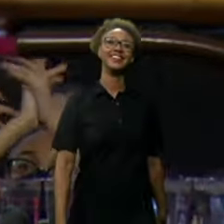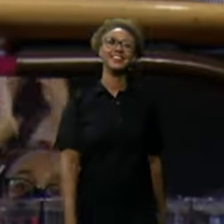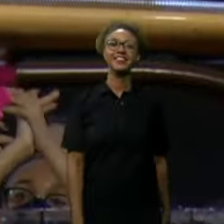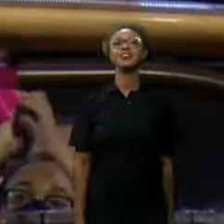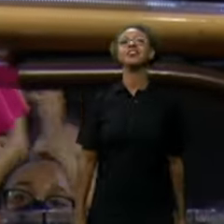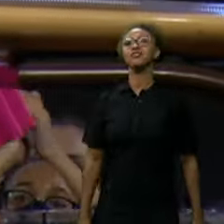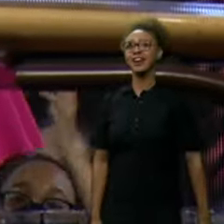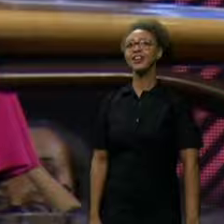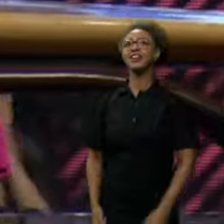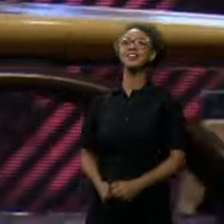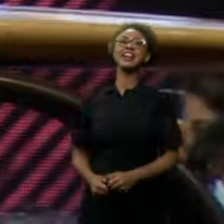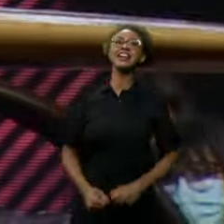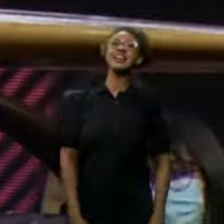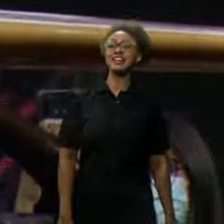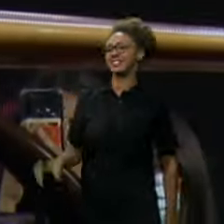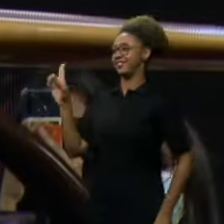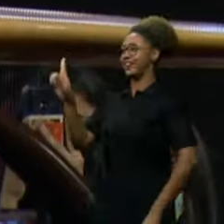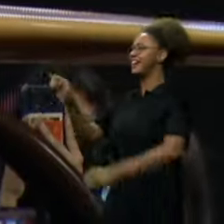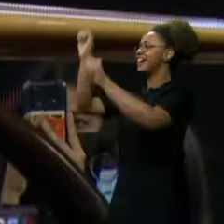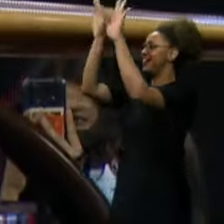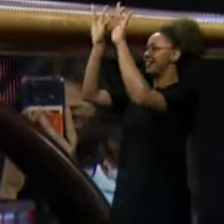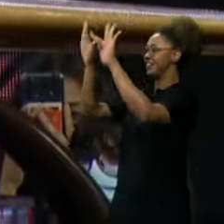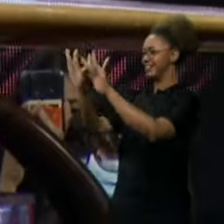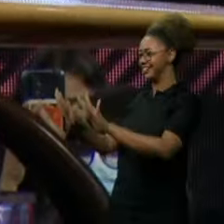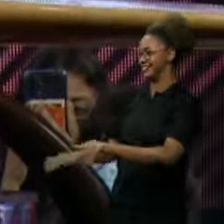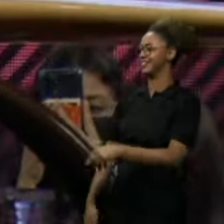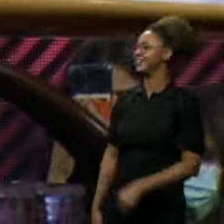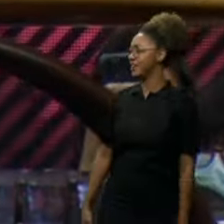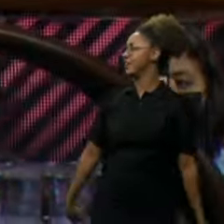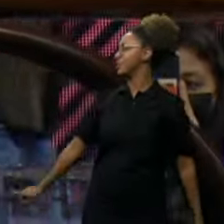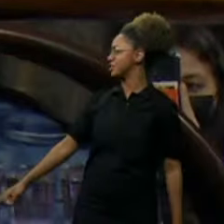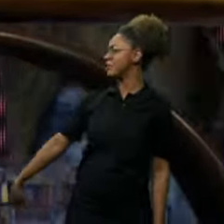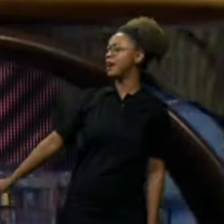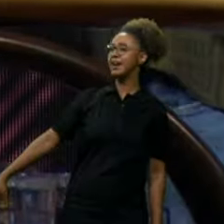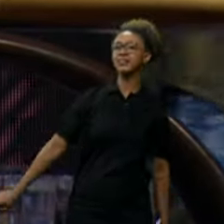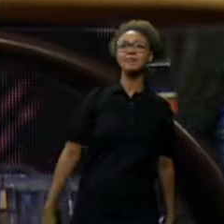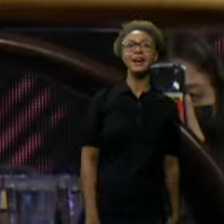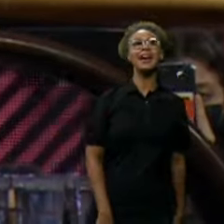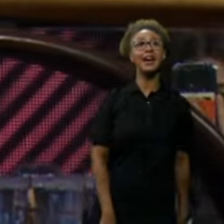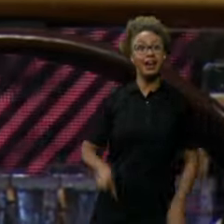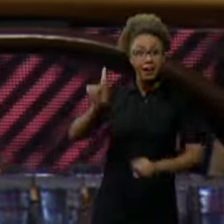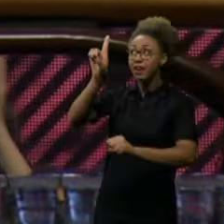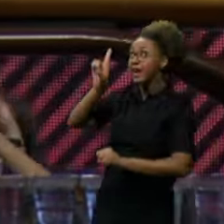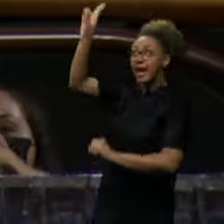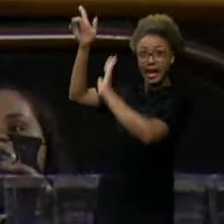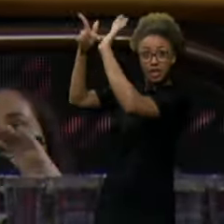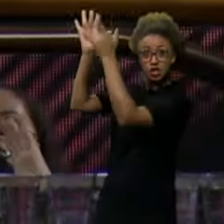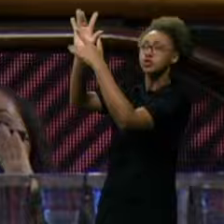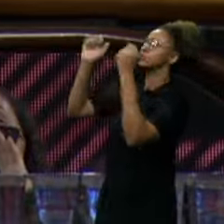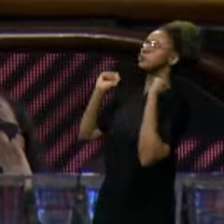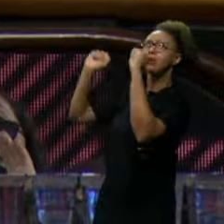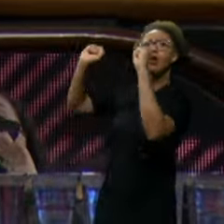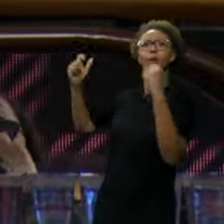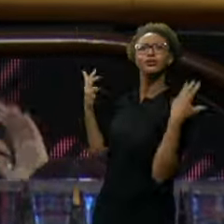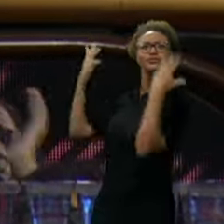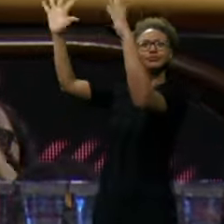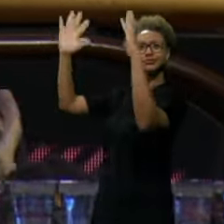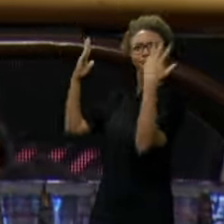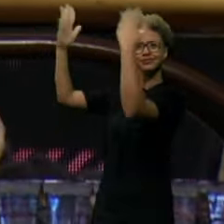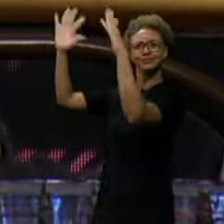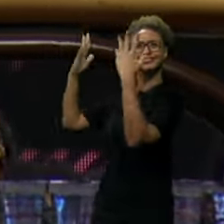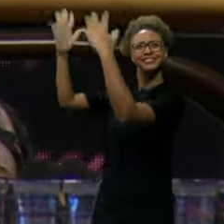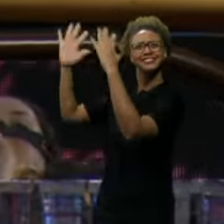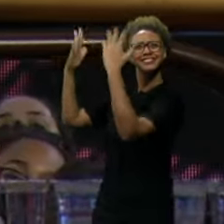que Deus abençoe glória a Deus você é para Jesus faz mais festa